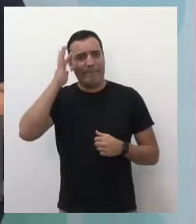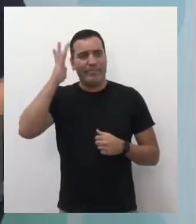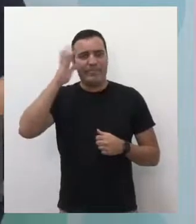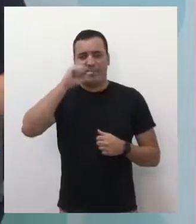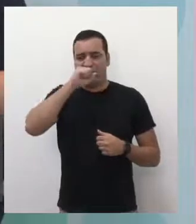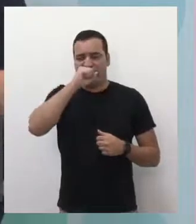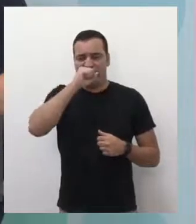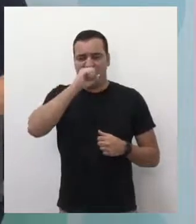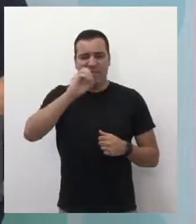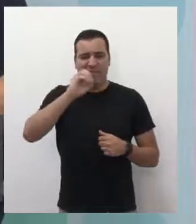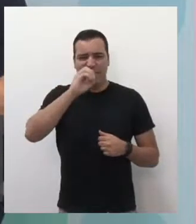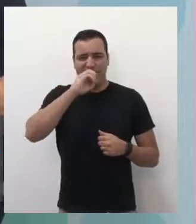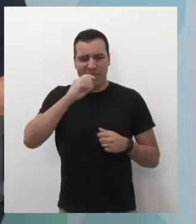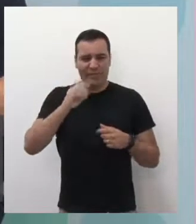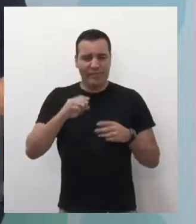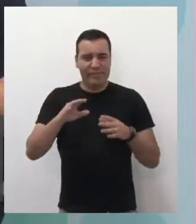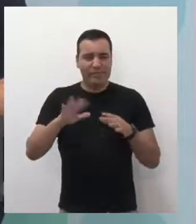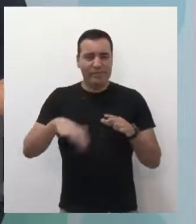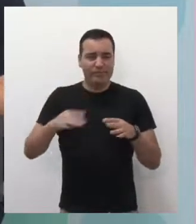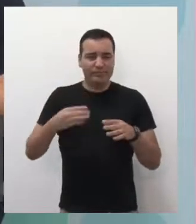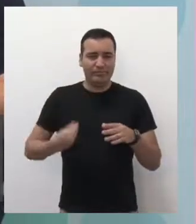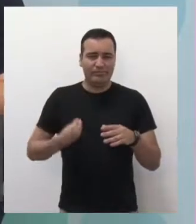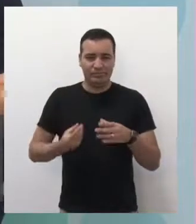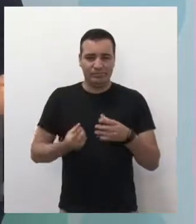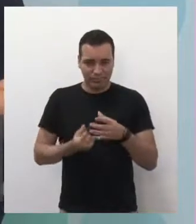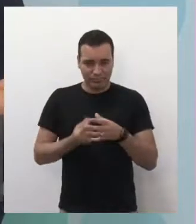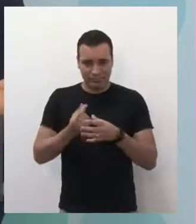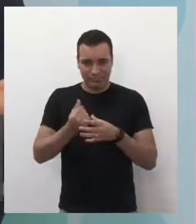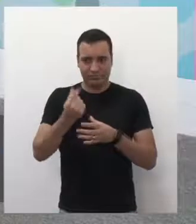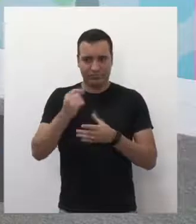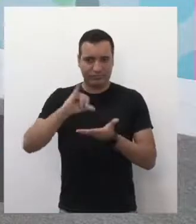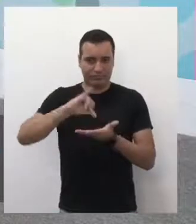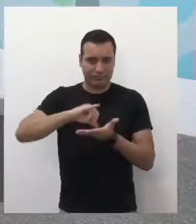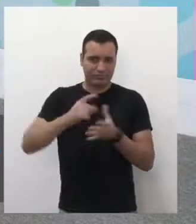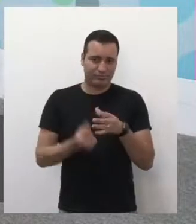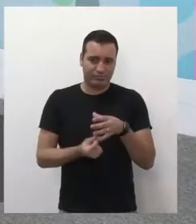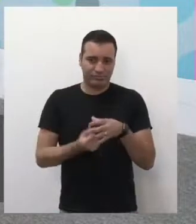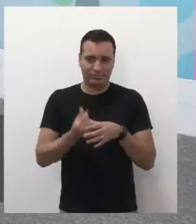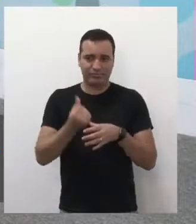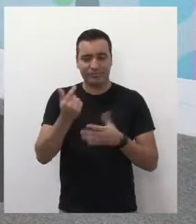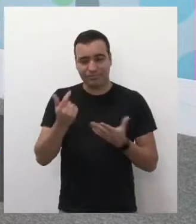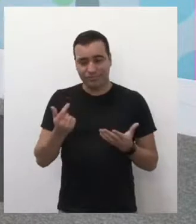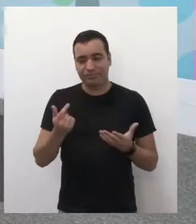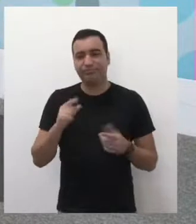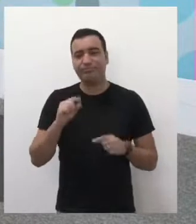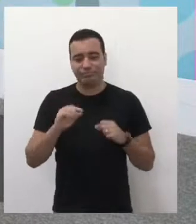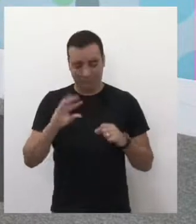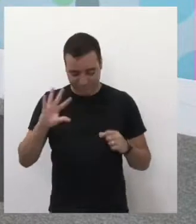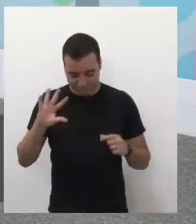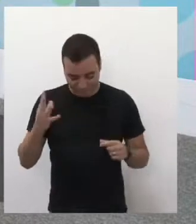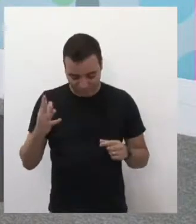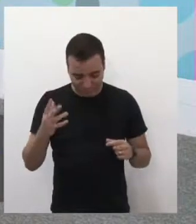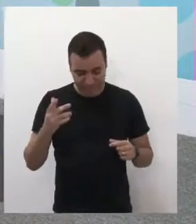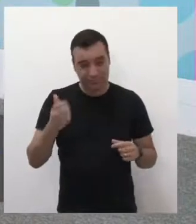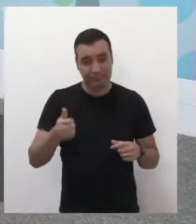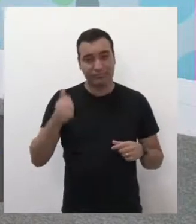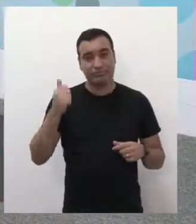criticando, mas o sistema econômico que a gente vive é capitalista, né? Então, o que acontece? O que o Edjoel está